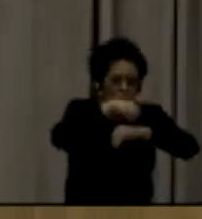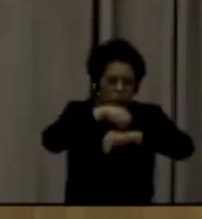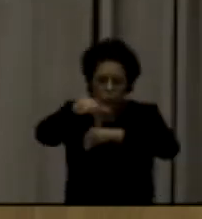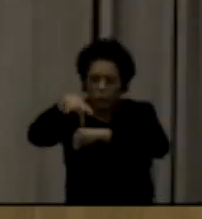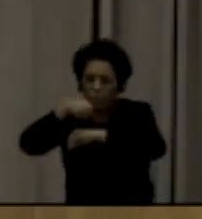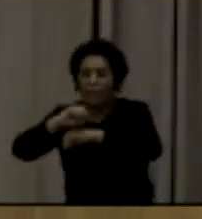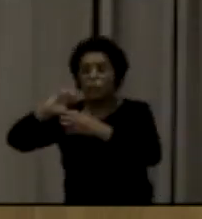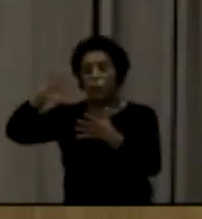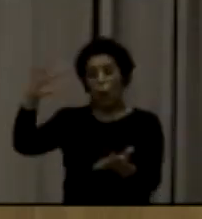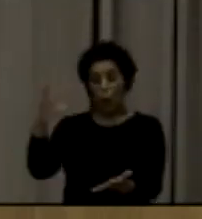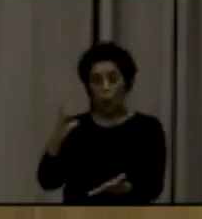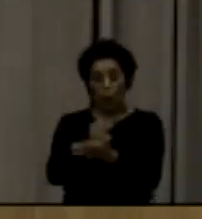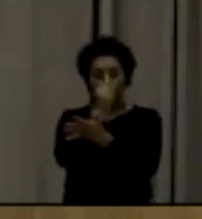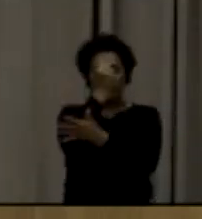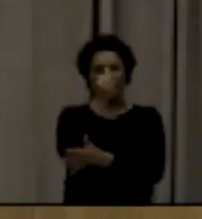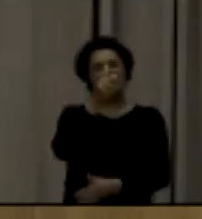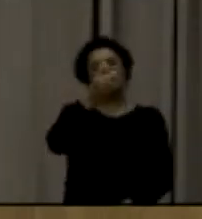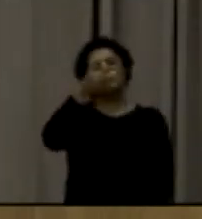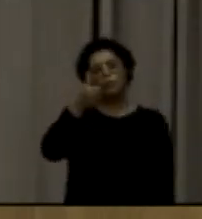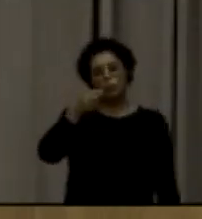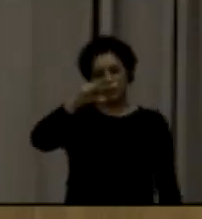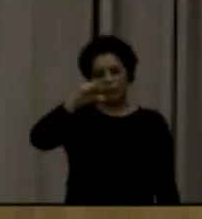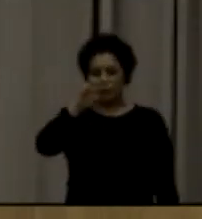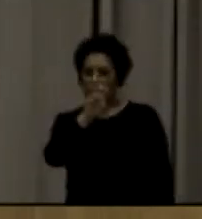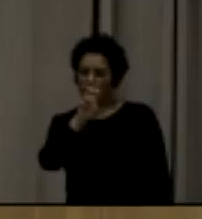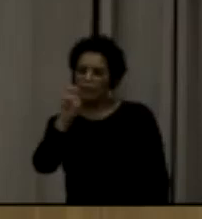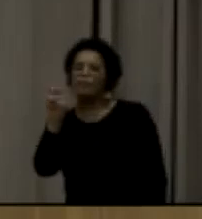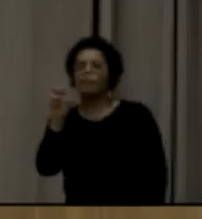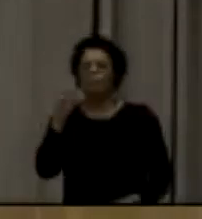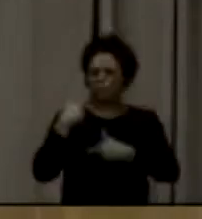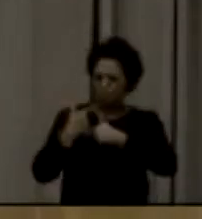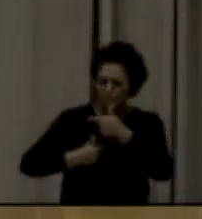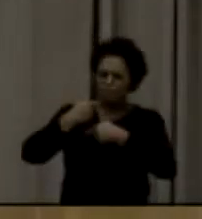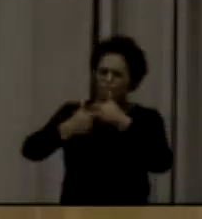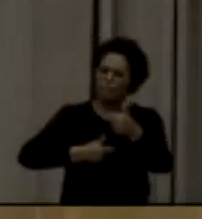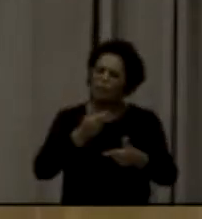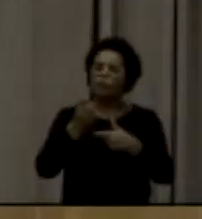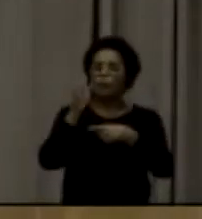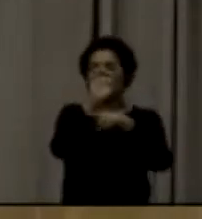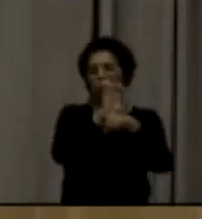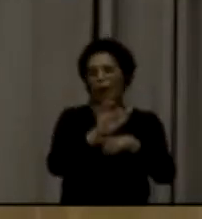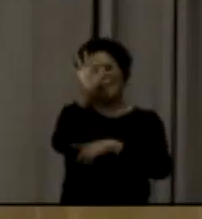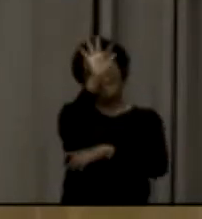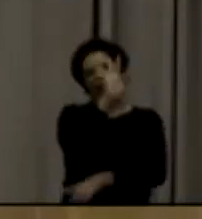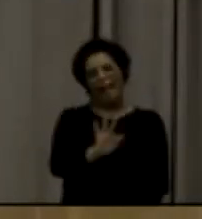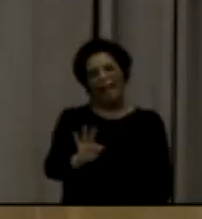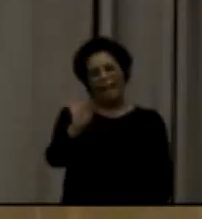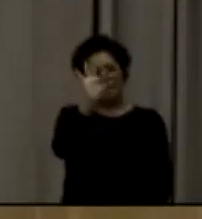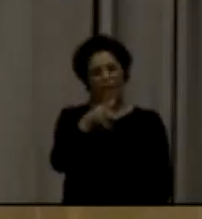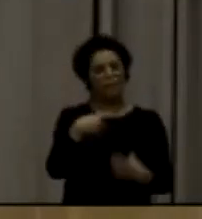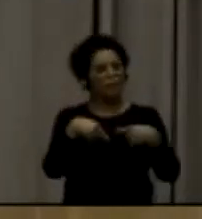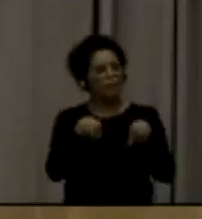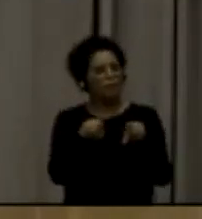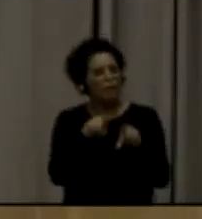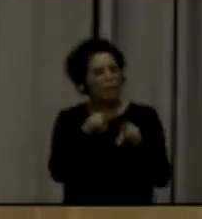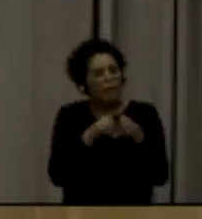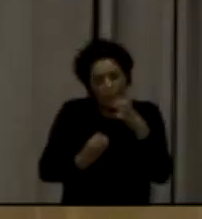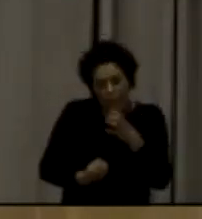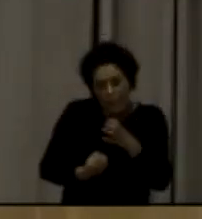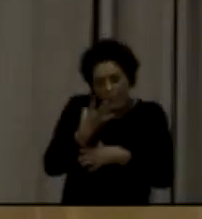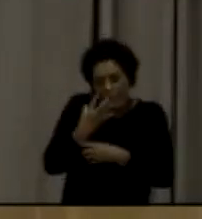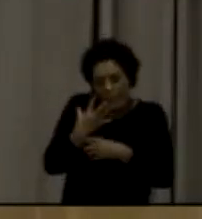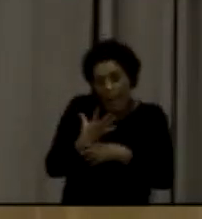que está em pleno exercício, digamos, da base do Estado Federal. E, além disso, passa a criar